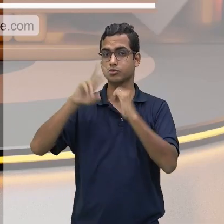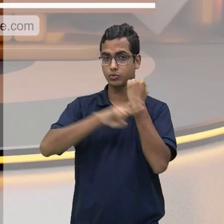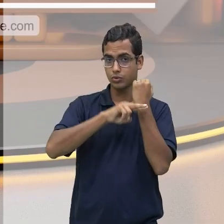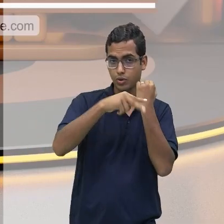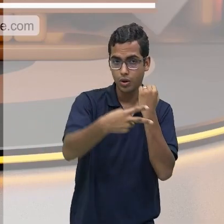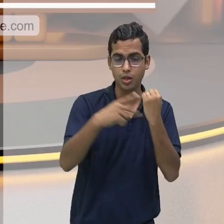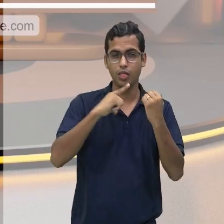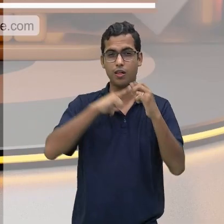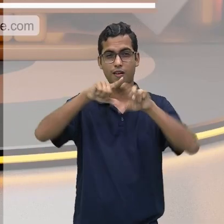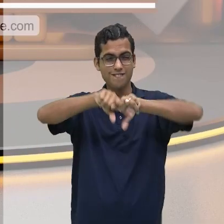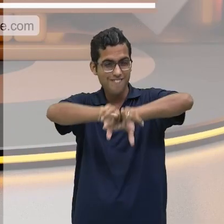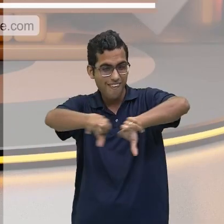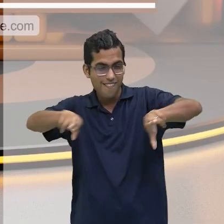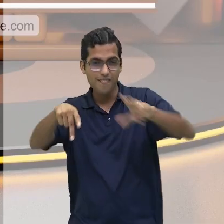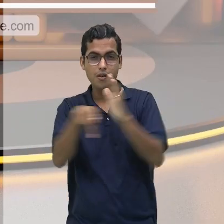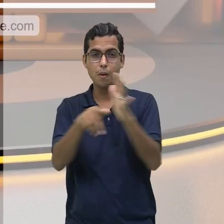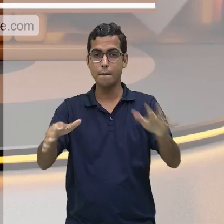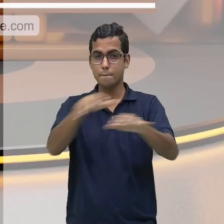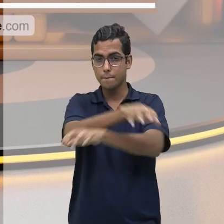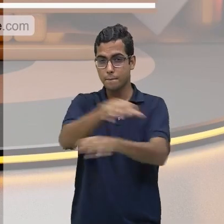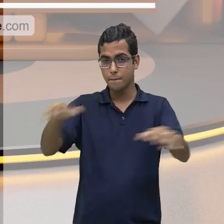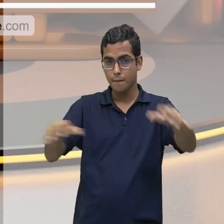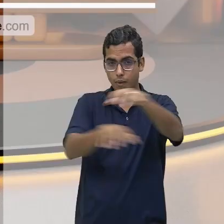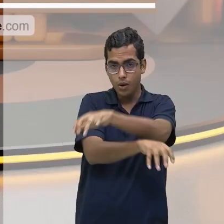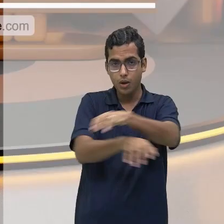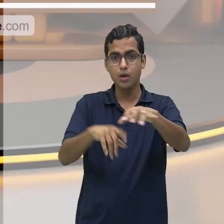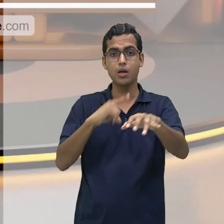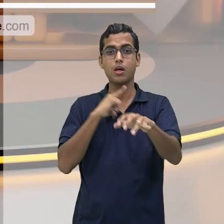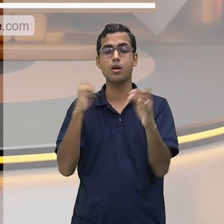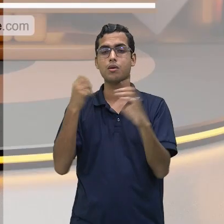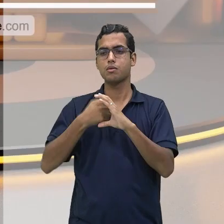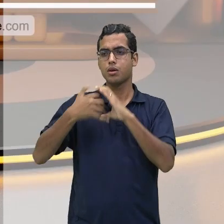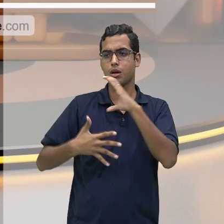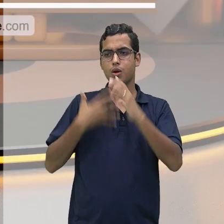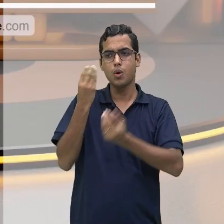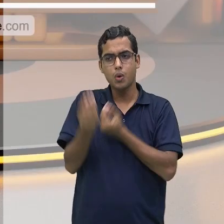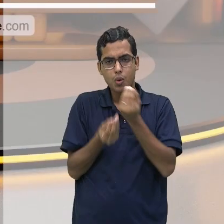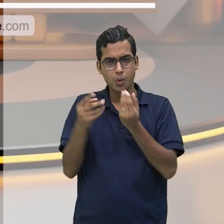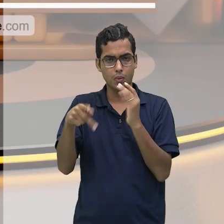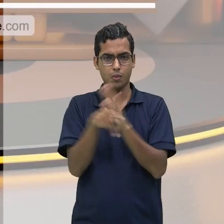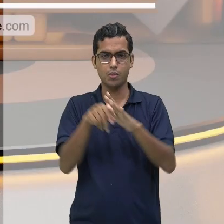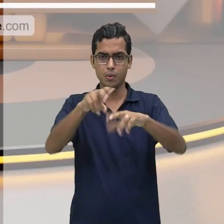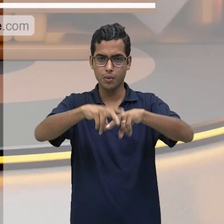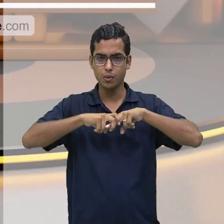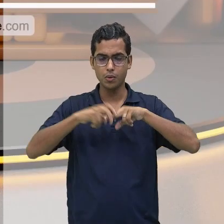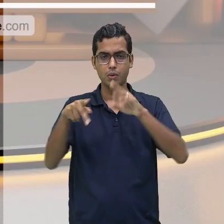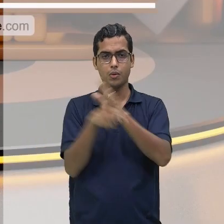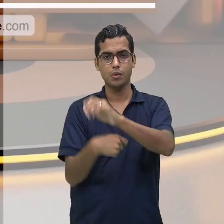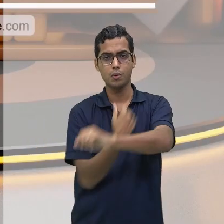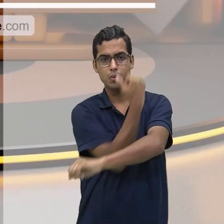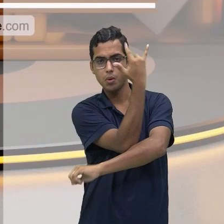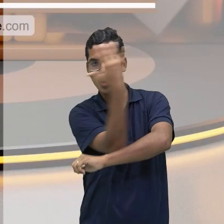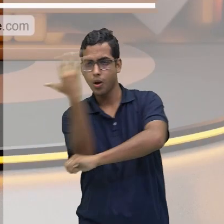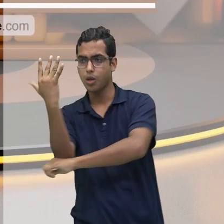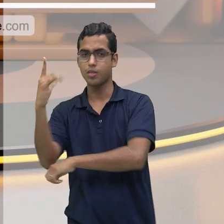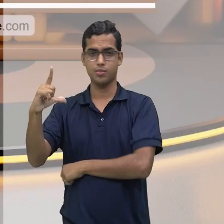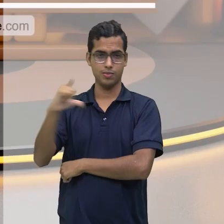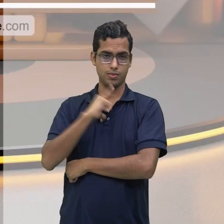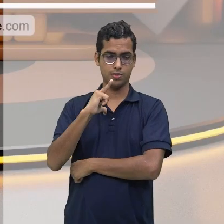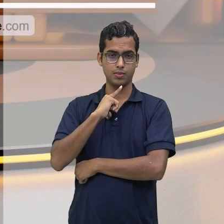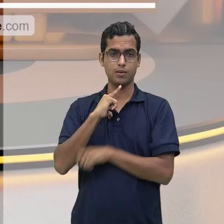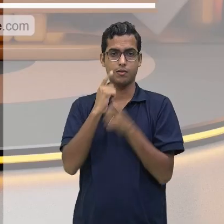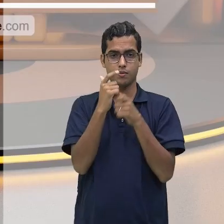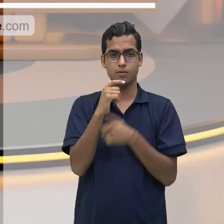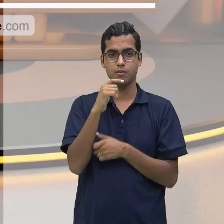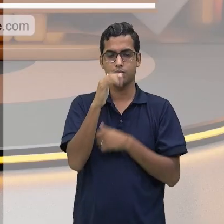surja vários biomas. Então, um bioma ele acaba sendo caracterizado por conta dessa vegetação original, por